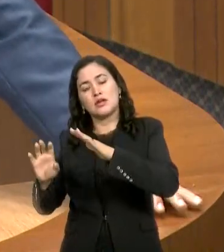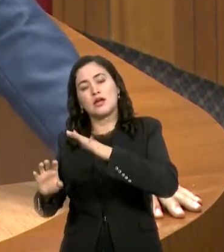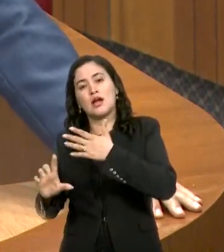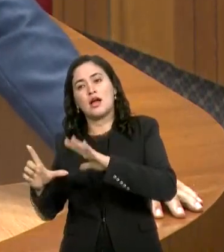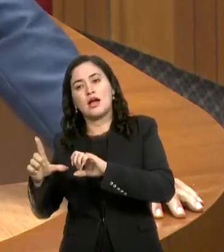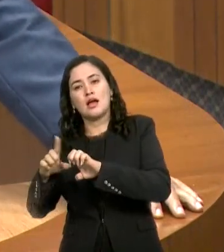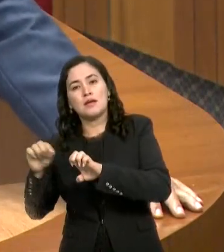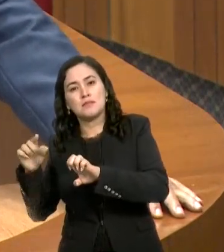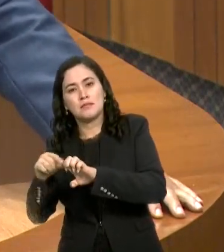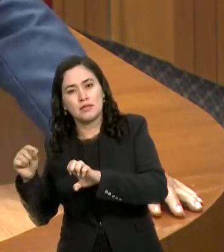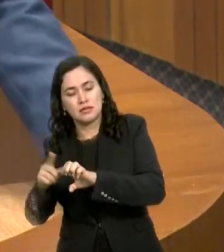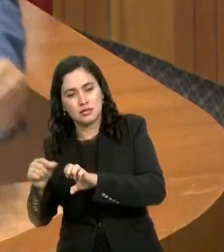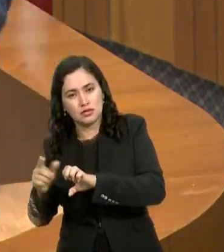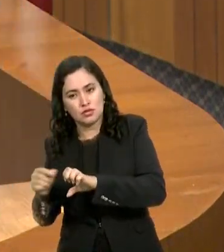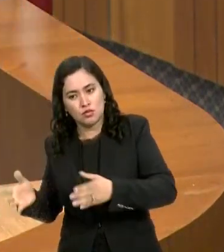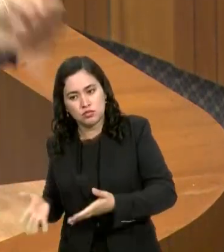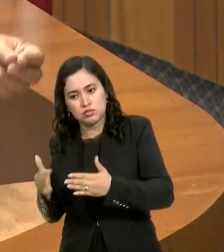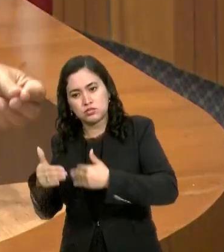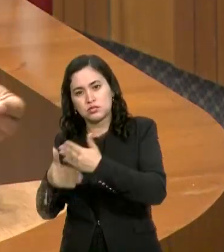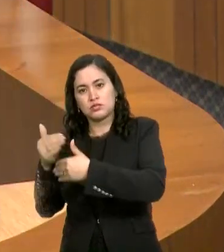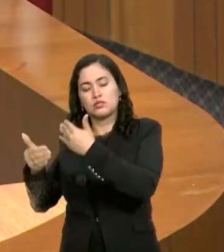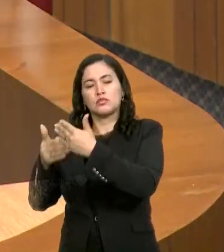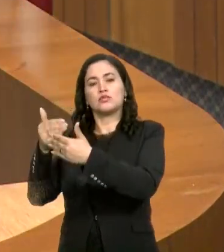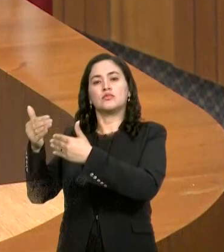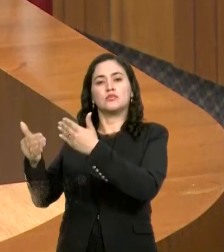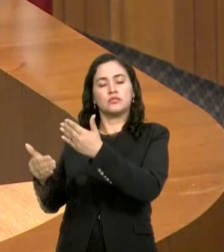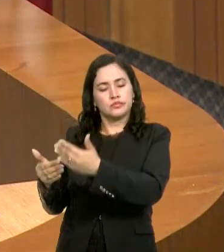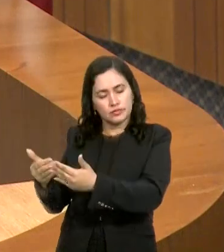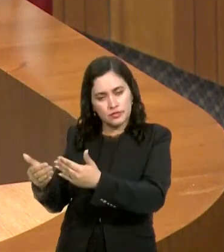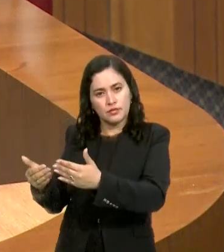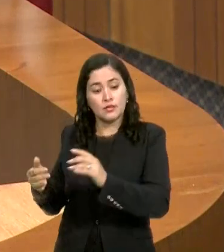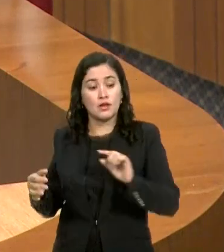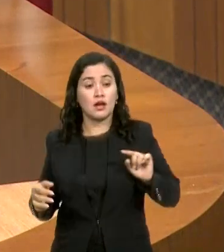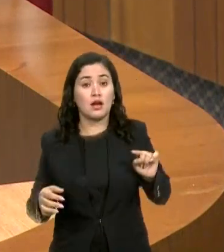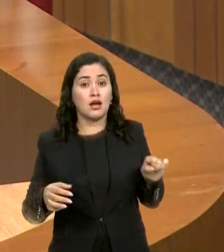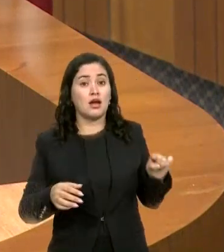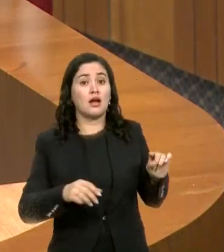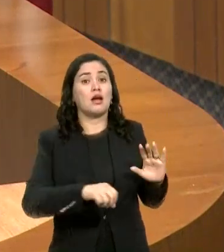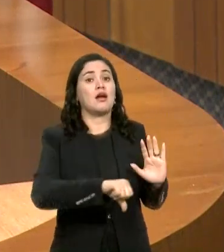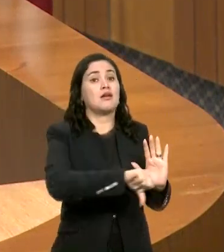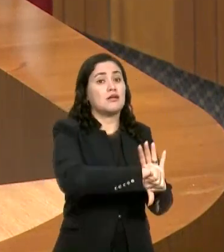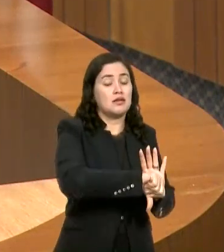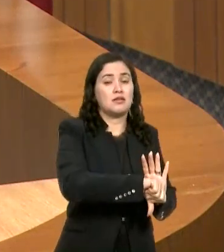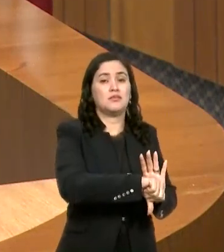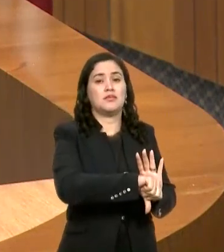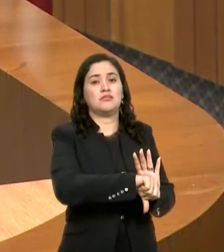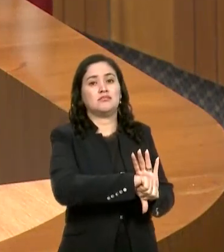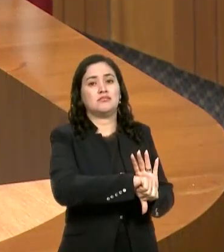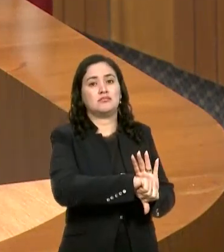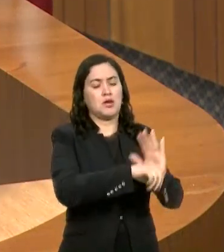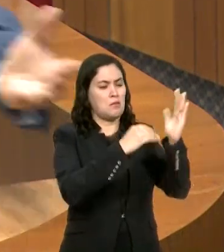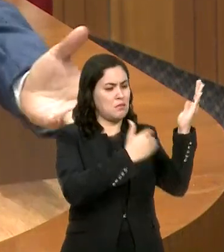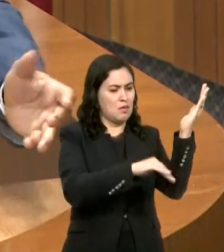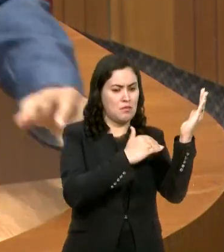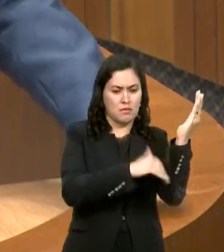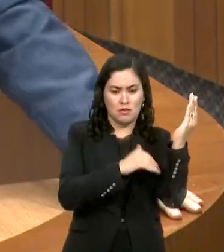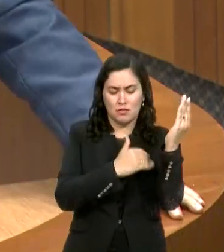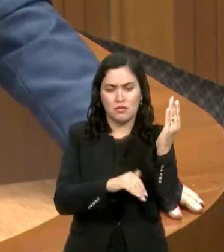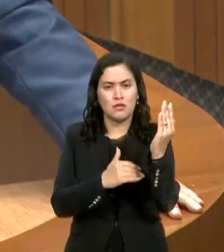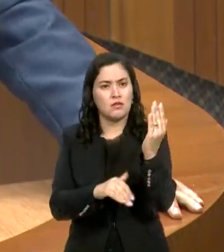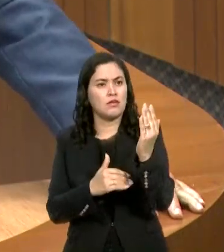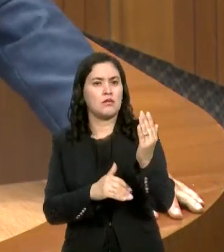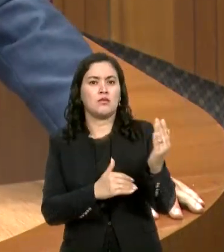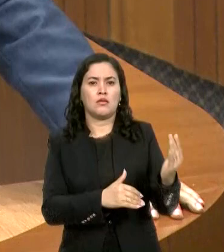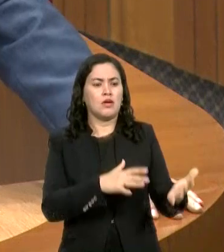irmãos também, possam ter o direito de produzir e viver nas suas comunidades, que ali adquiriram esse direito, dada a